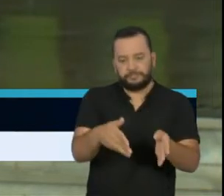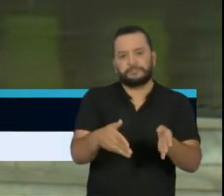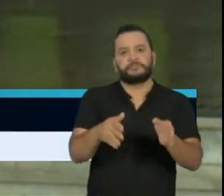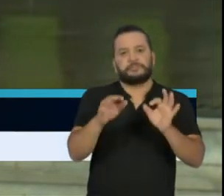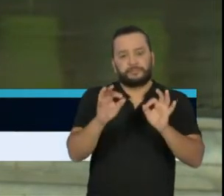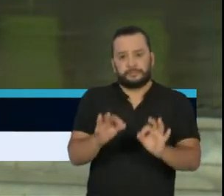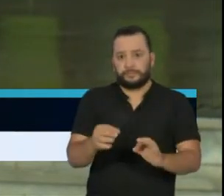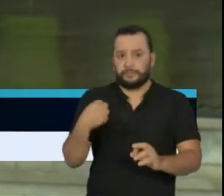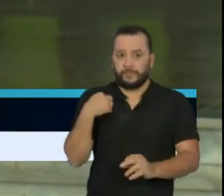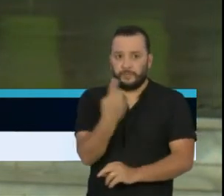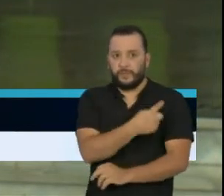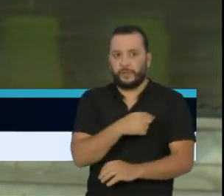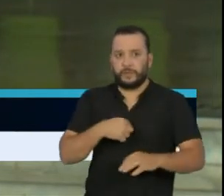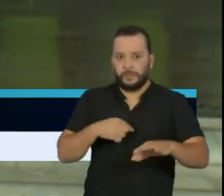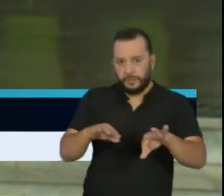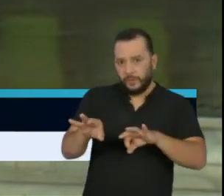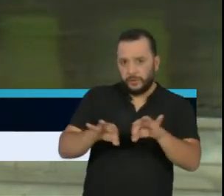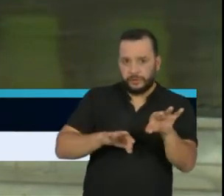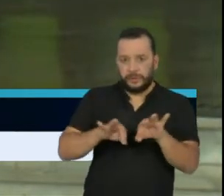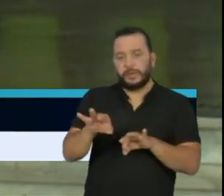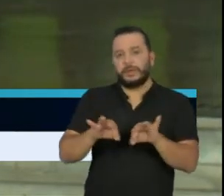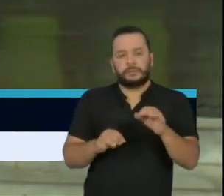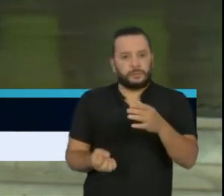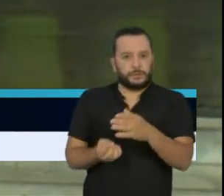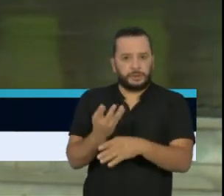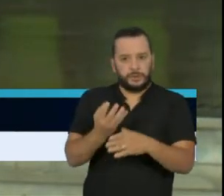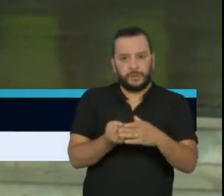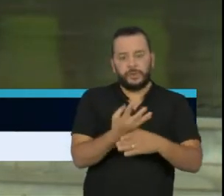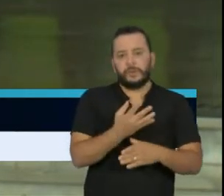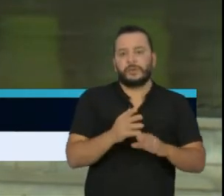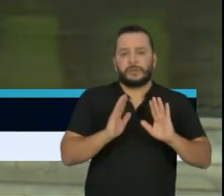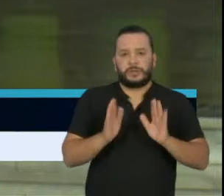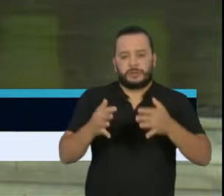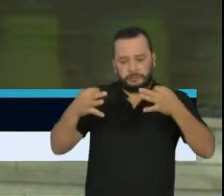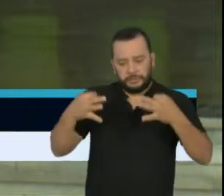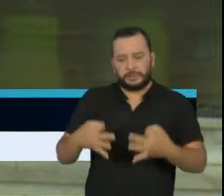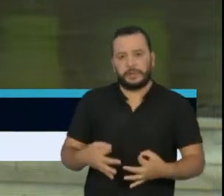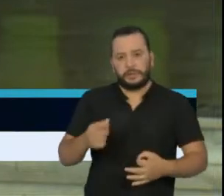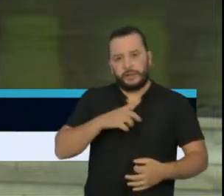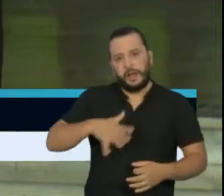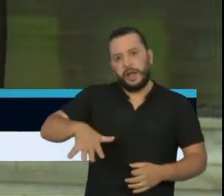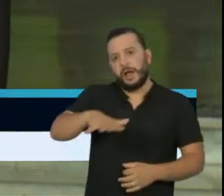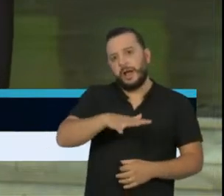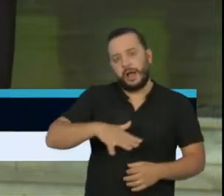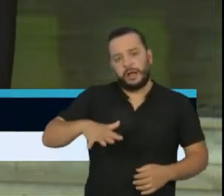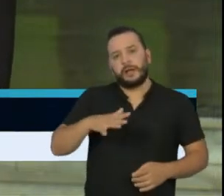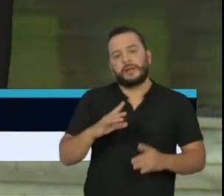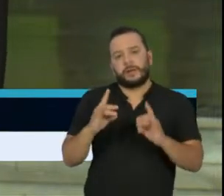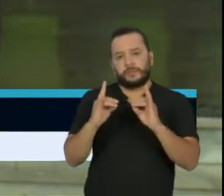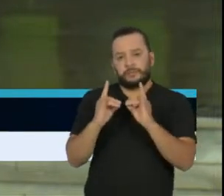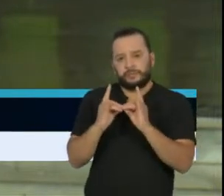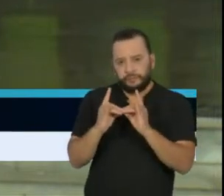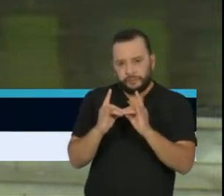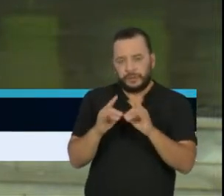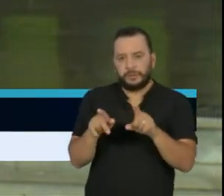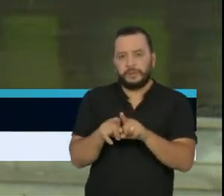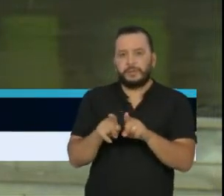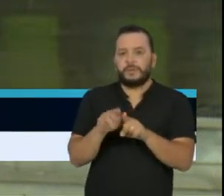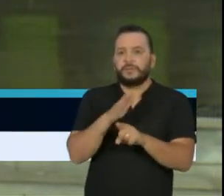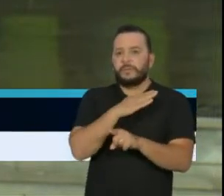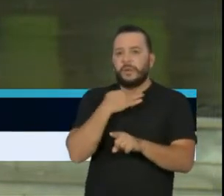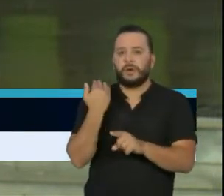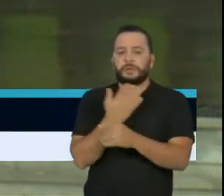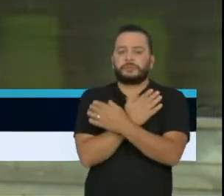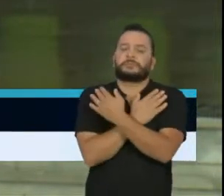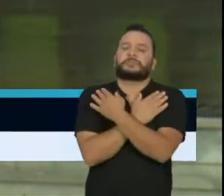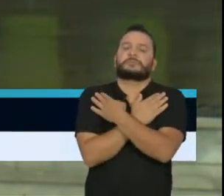para que a gente possa ter um funcionamento adequado do sistema funerário aqui na cidade de São Paulo.